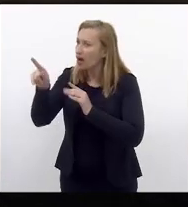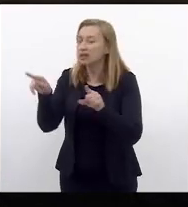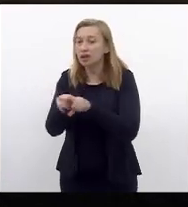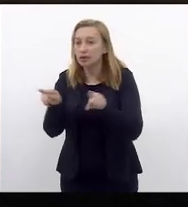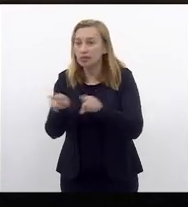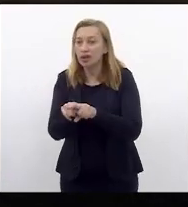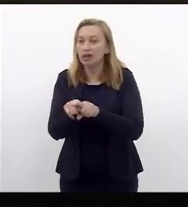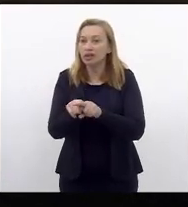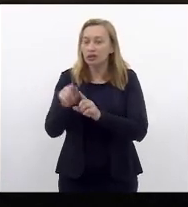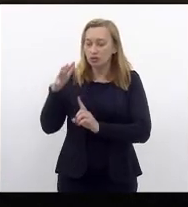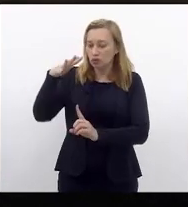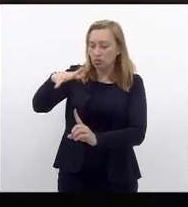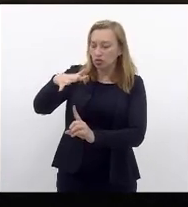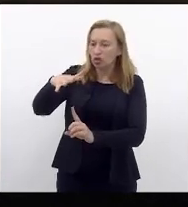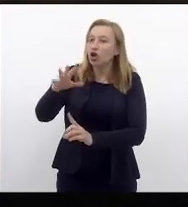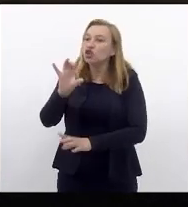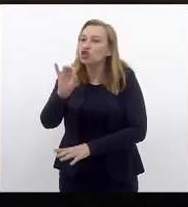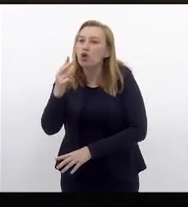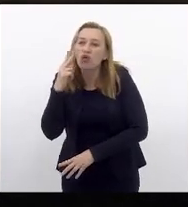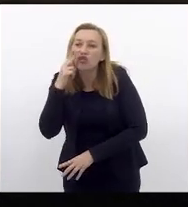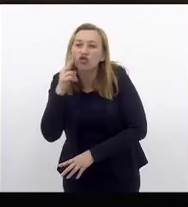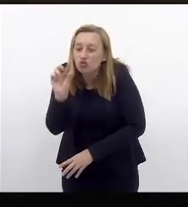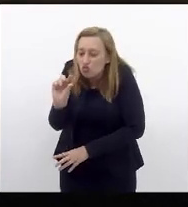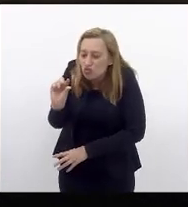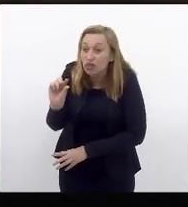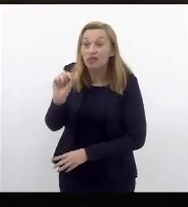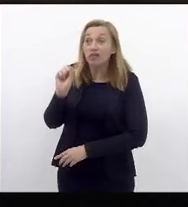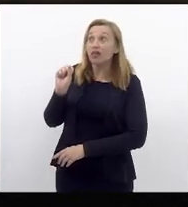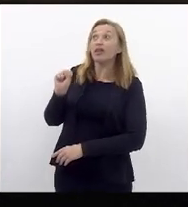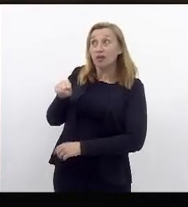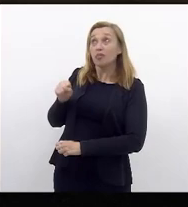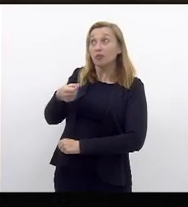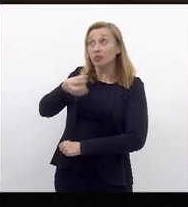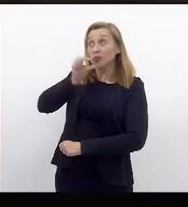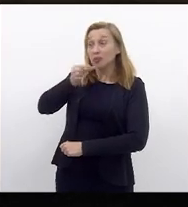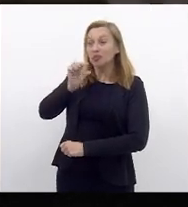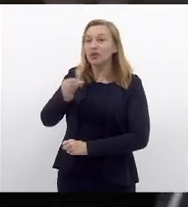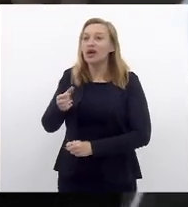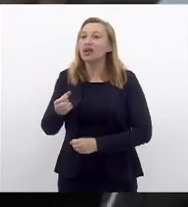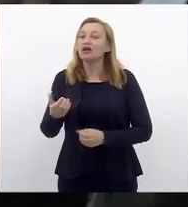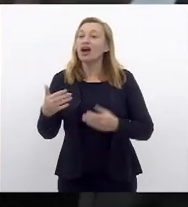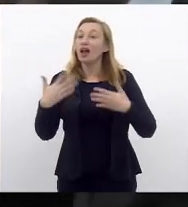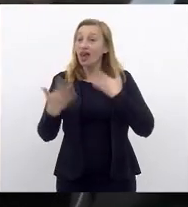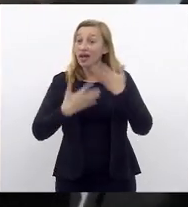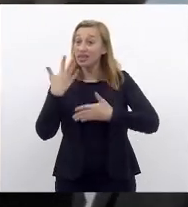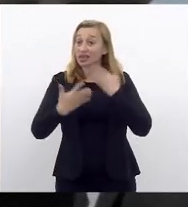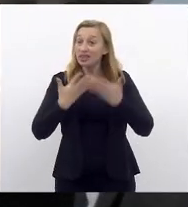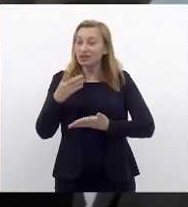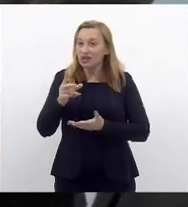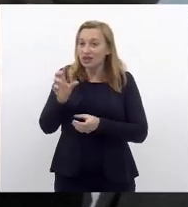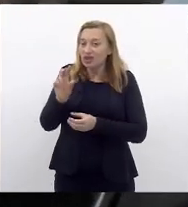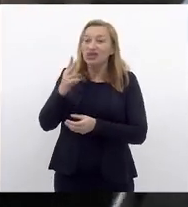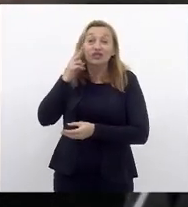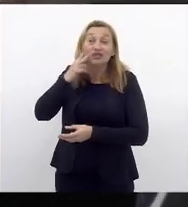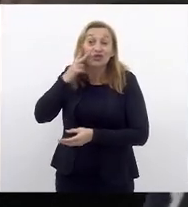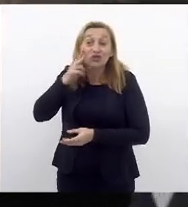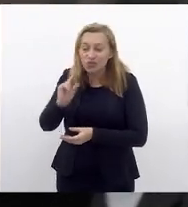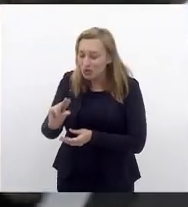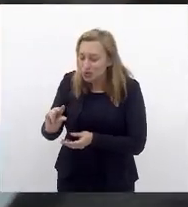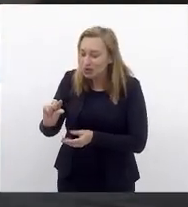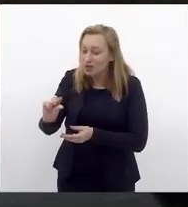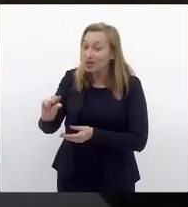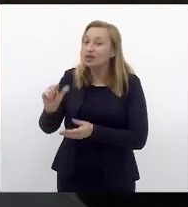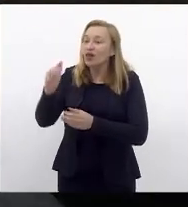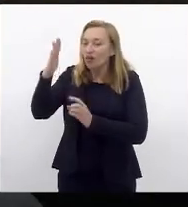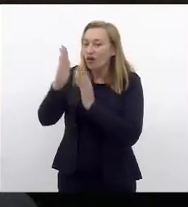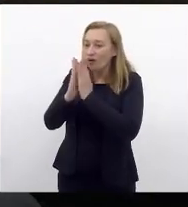pastora, pare pelo menos uma tacinha de vinho, né? E aí eu terei prazer de botar o vinhozinho para você e a senhora